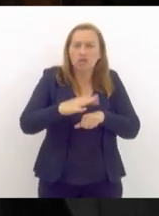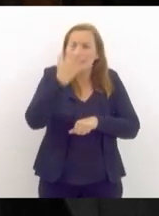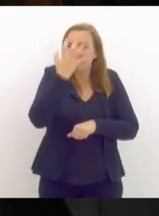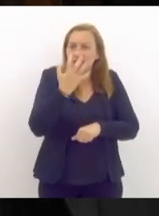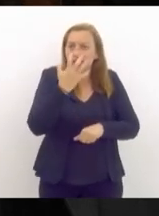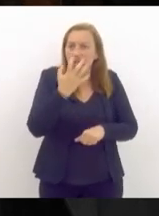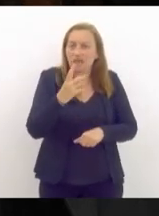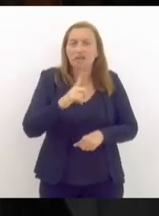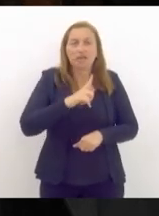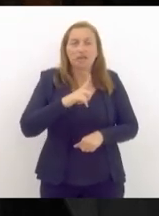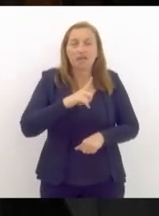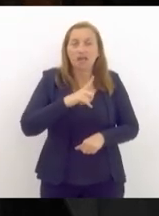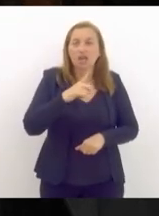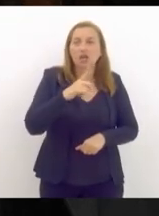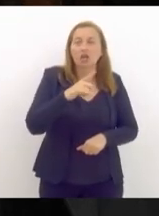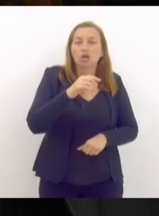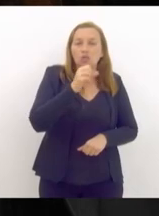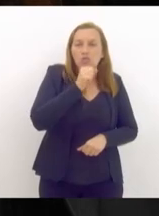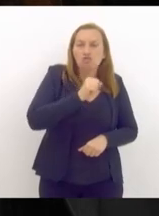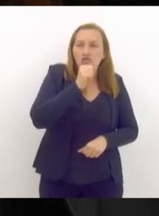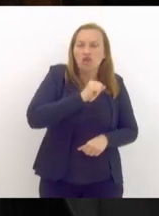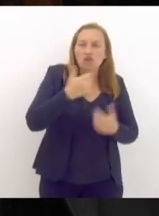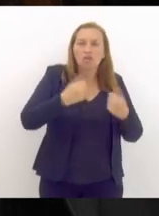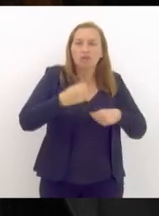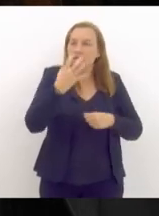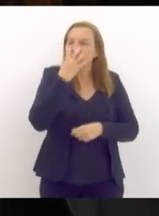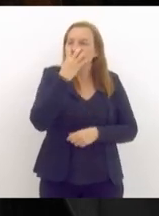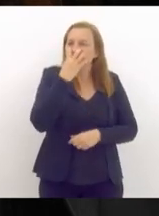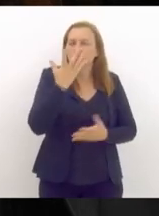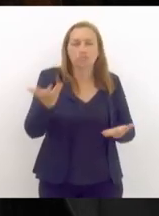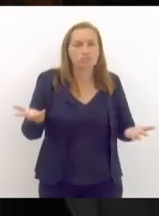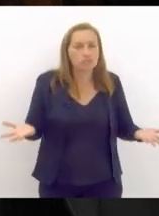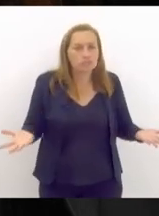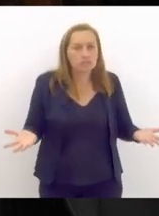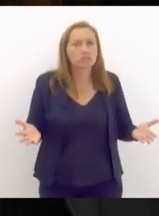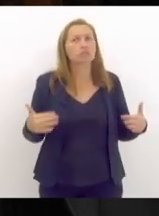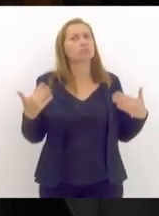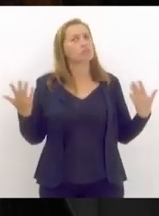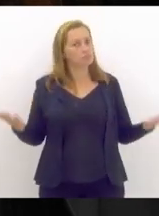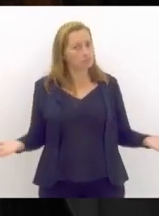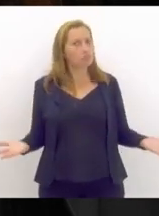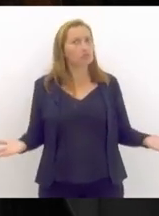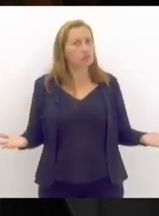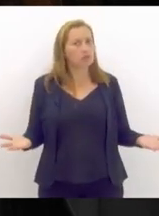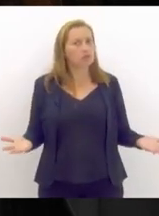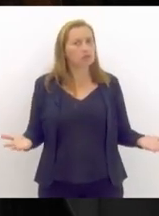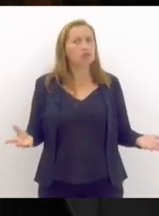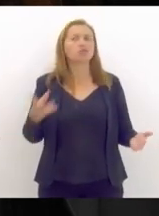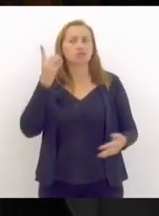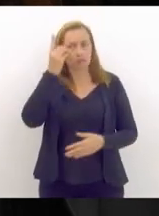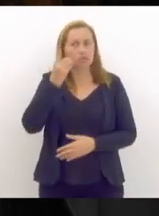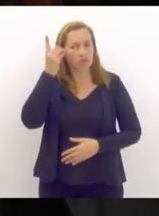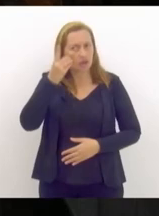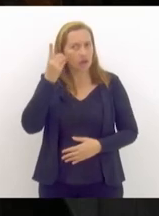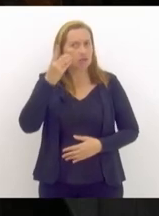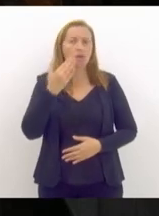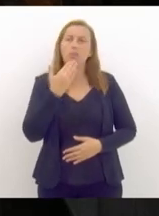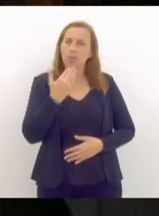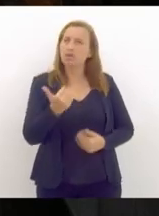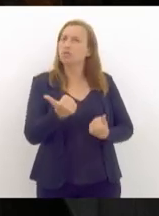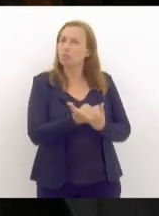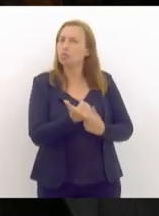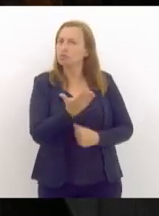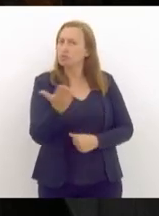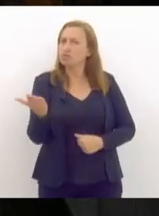um idoso que precisa de um equipamento, de um respirador. Então, senhores deputados, eu peço aqui o apoio